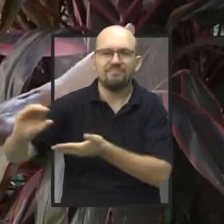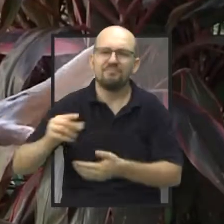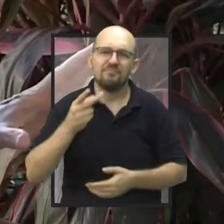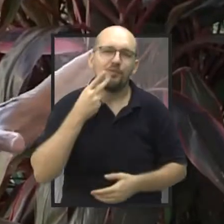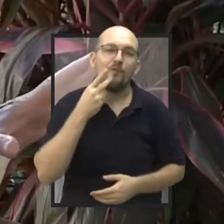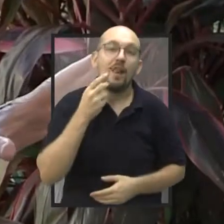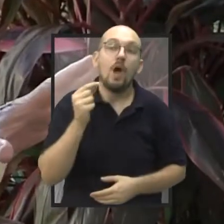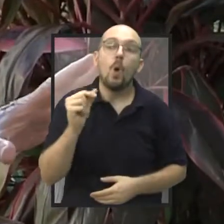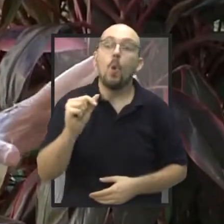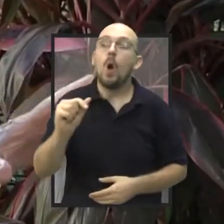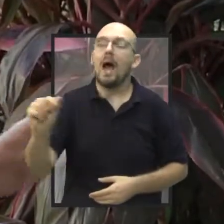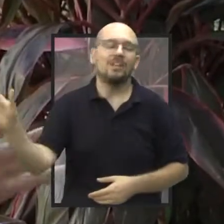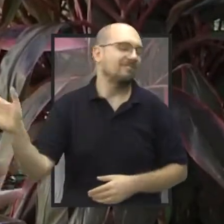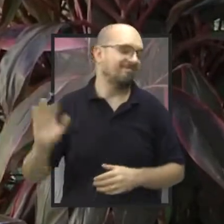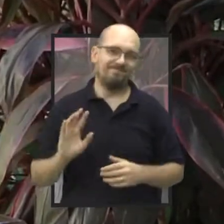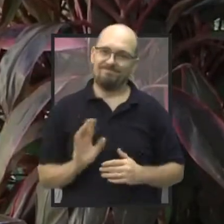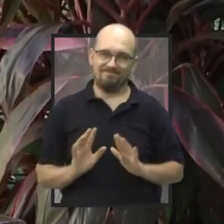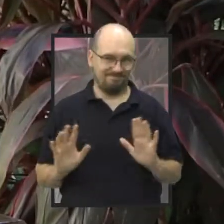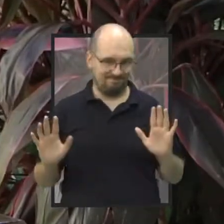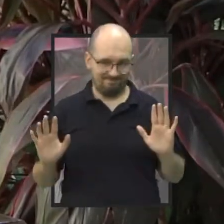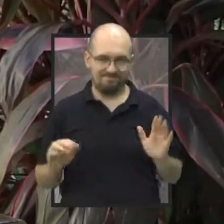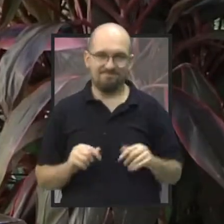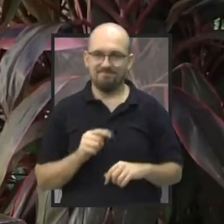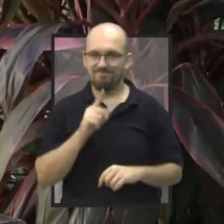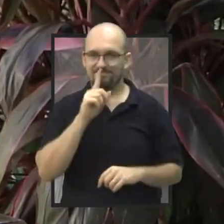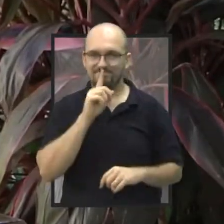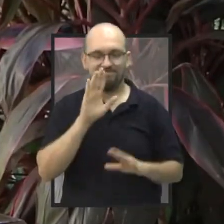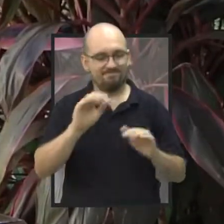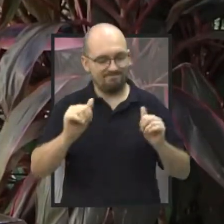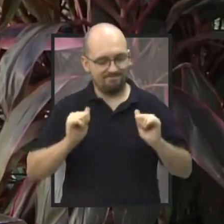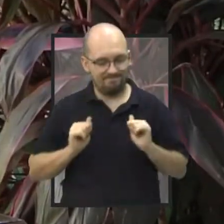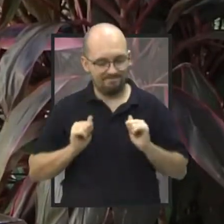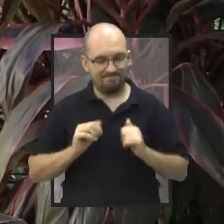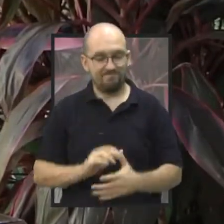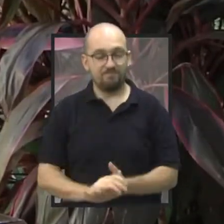nem comentar. Muito bem.